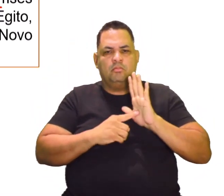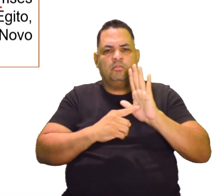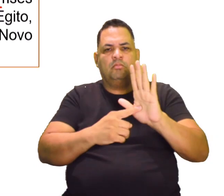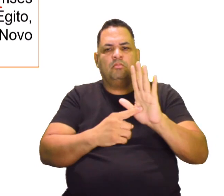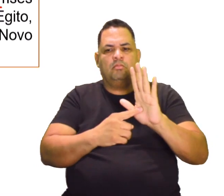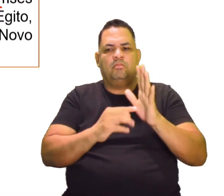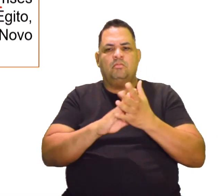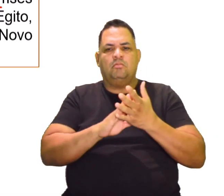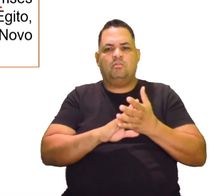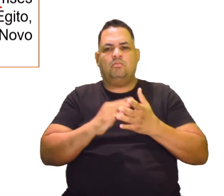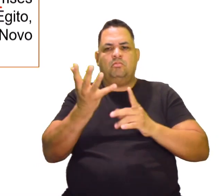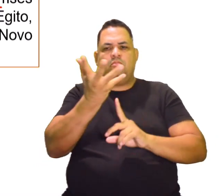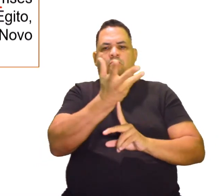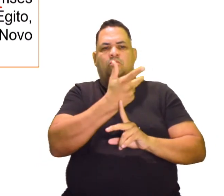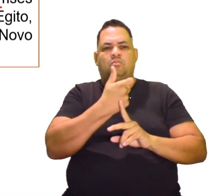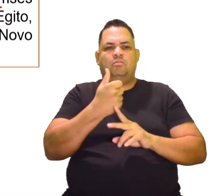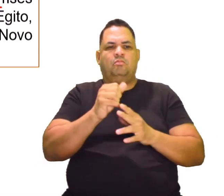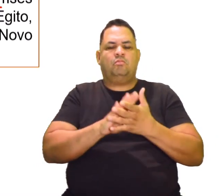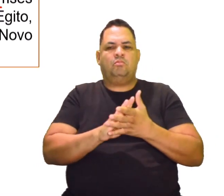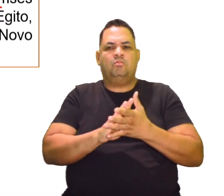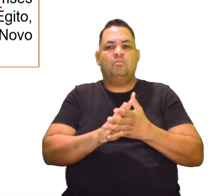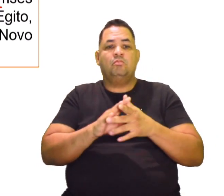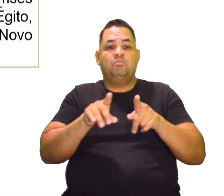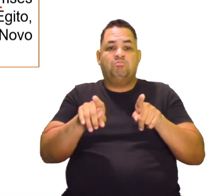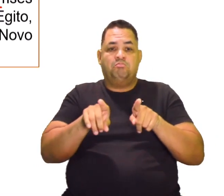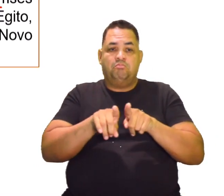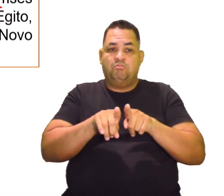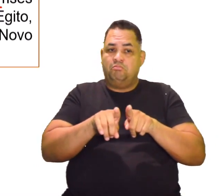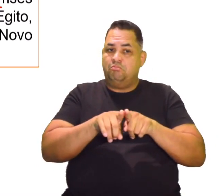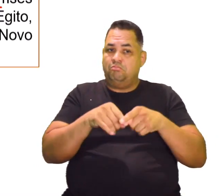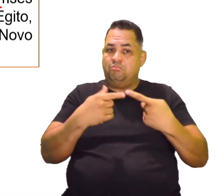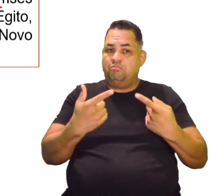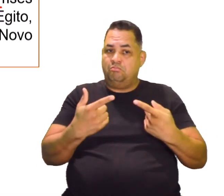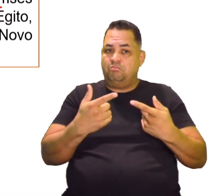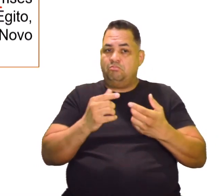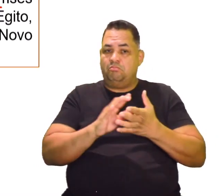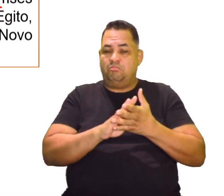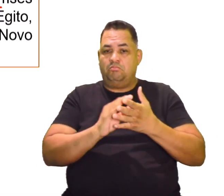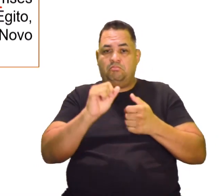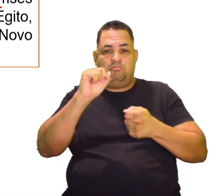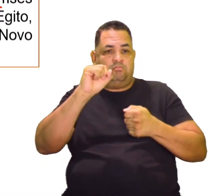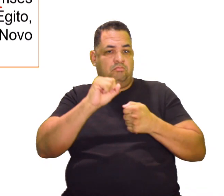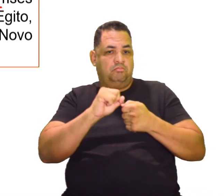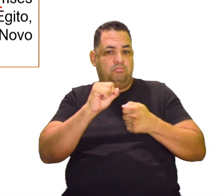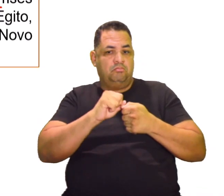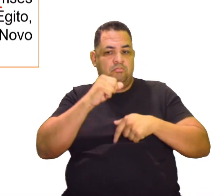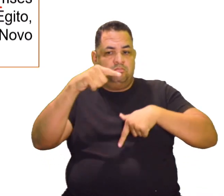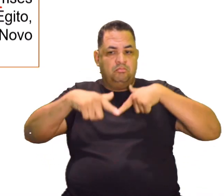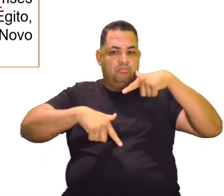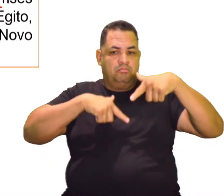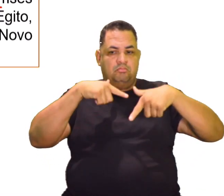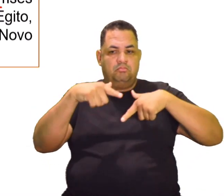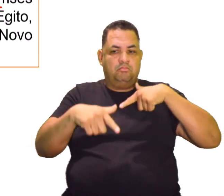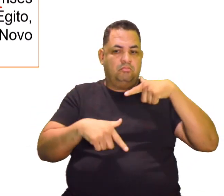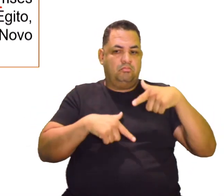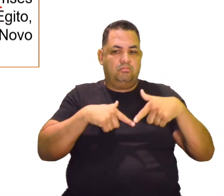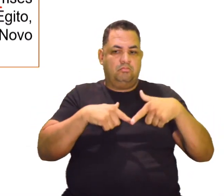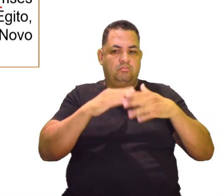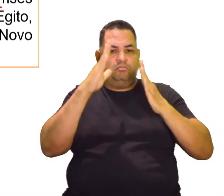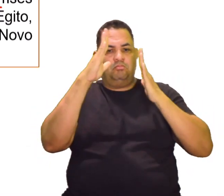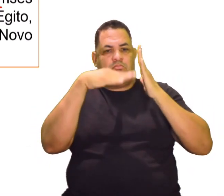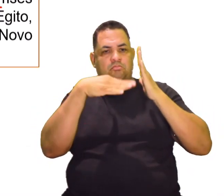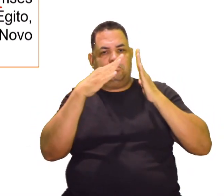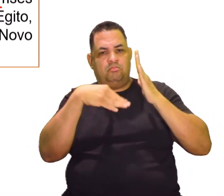simultânea às representações artísticas. Ao mesmo tempo que eles estavam ali fazendo trabalhos de